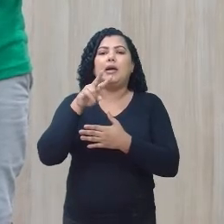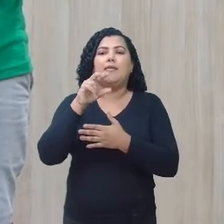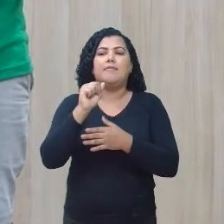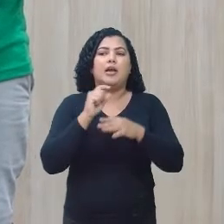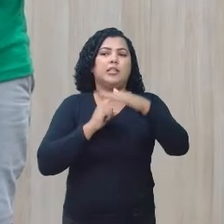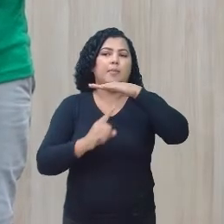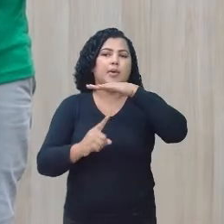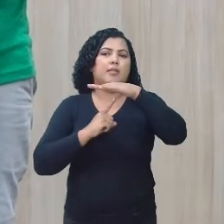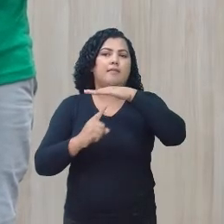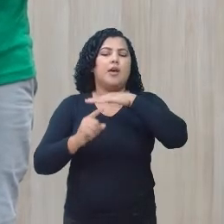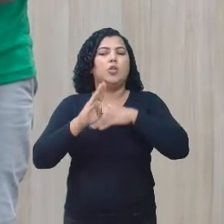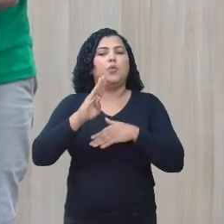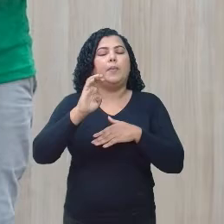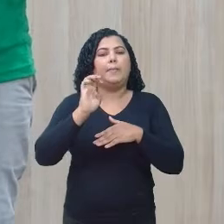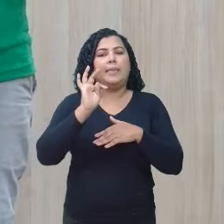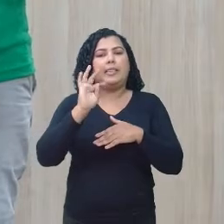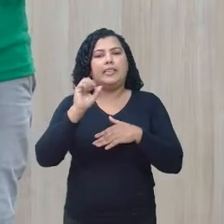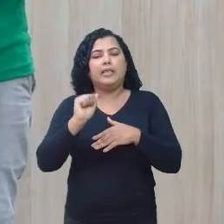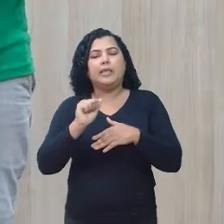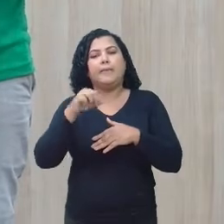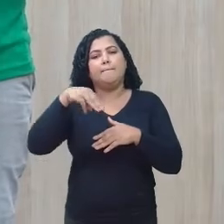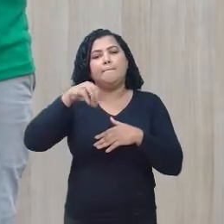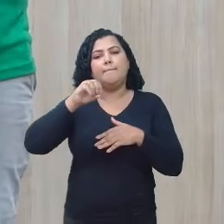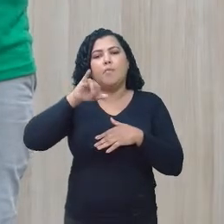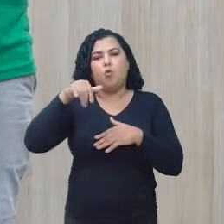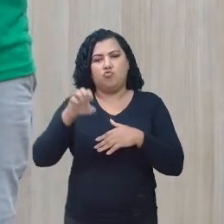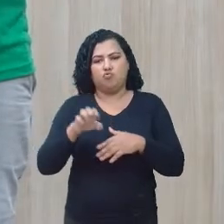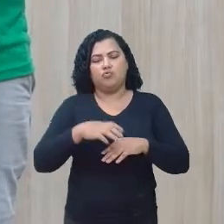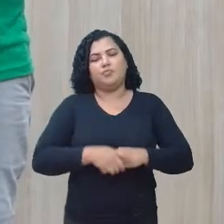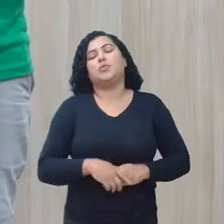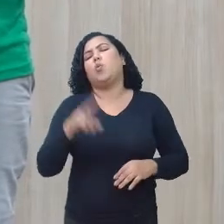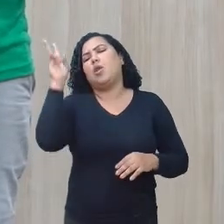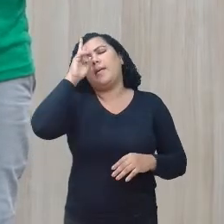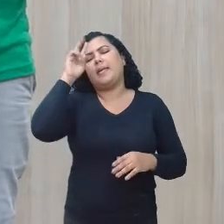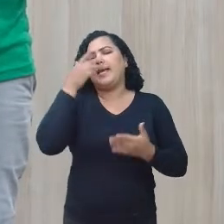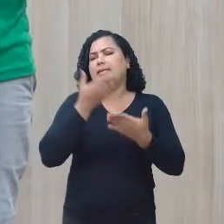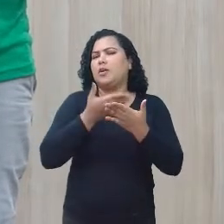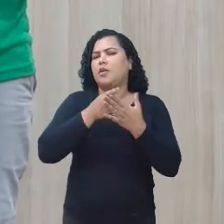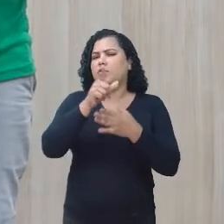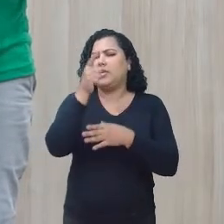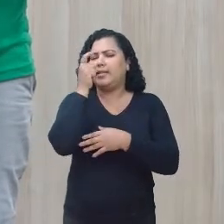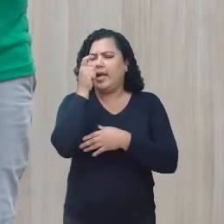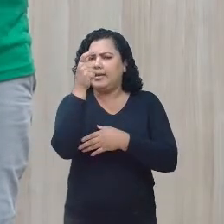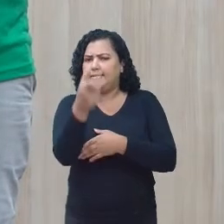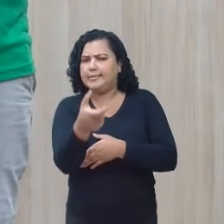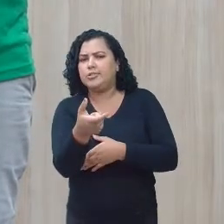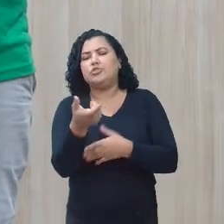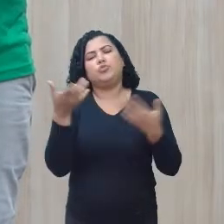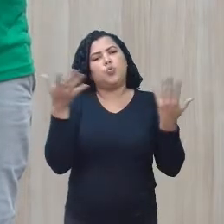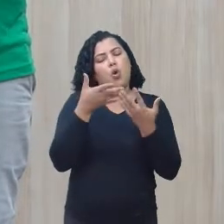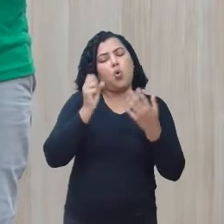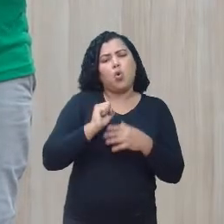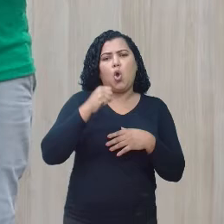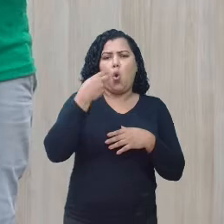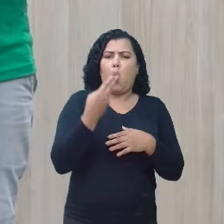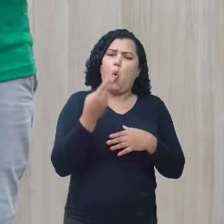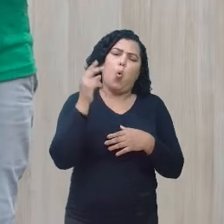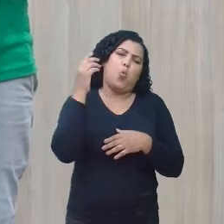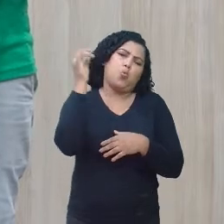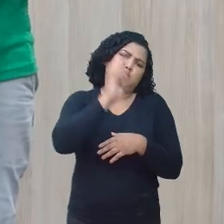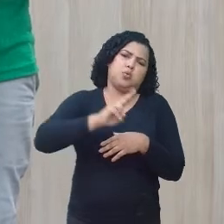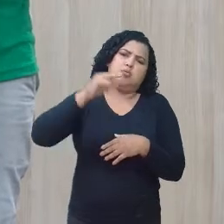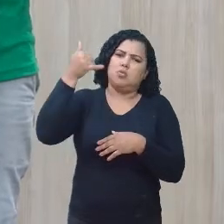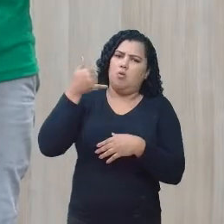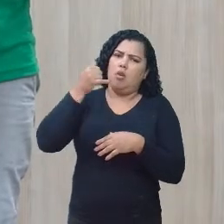avatar do Bitmoji, tá certo? Então, relembrando, essa aula, se você estiver assistindo ao vivo agora, ou pelo celular, pelo computador,